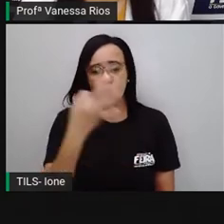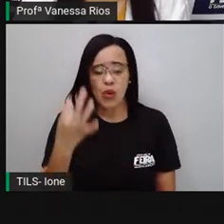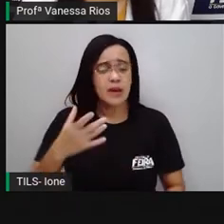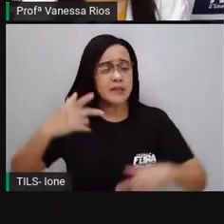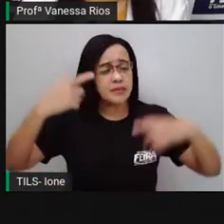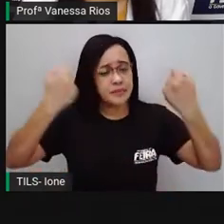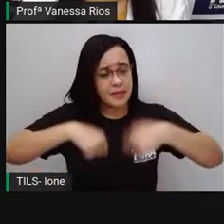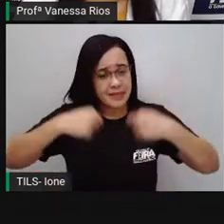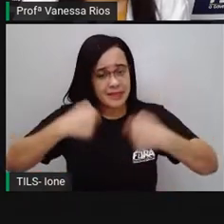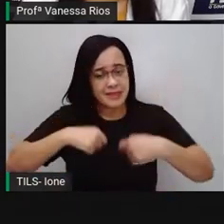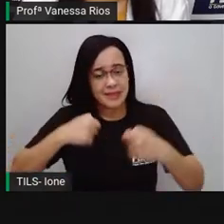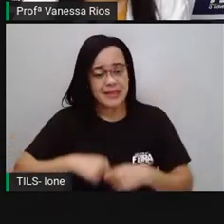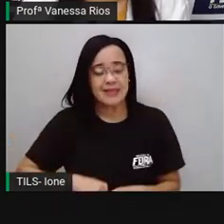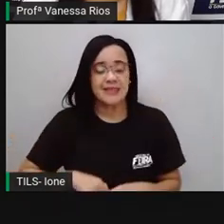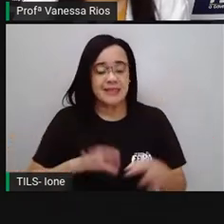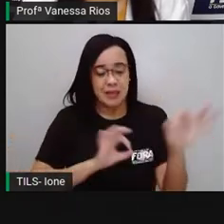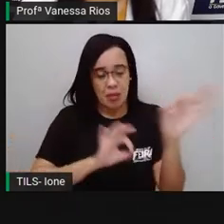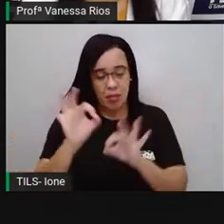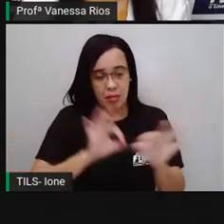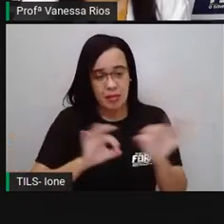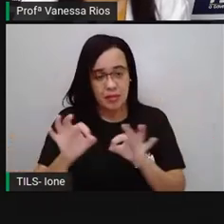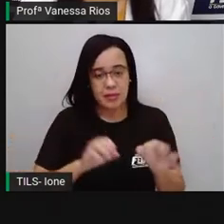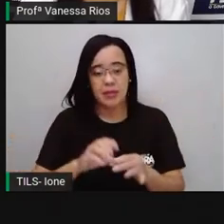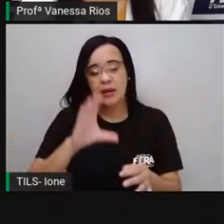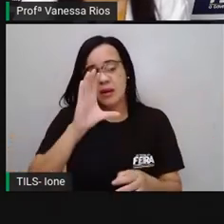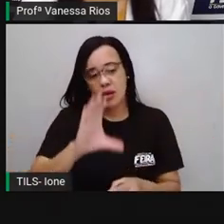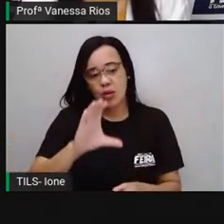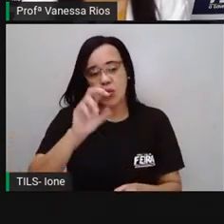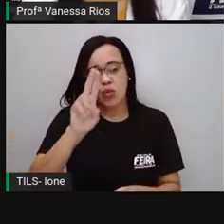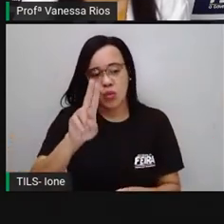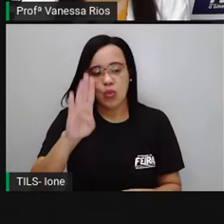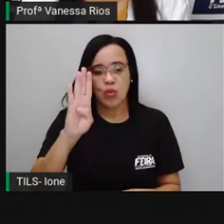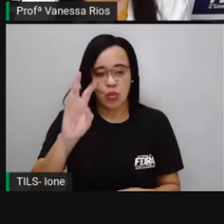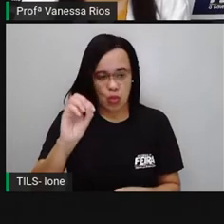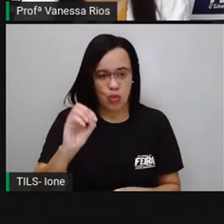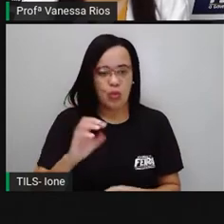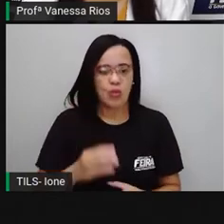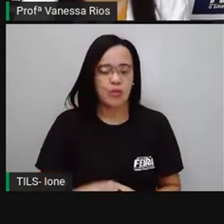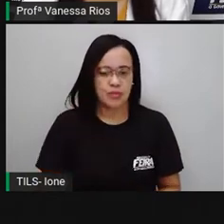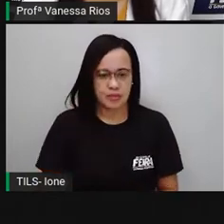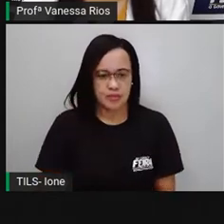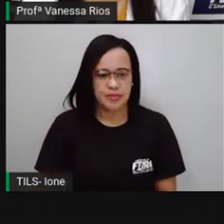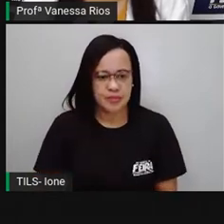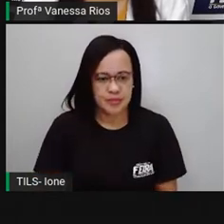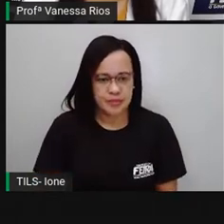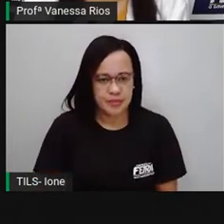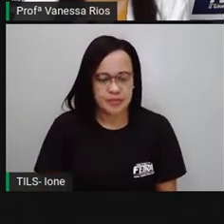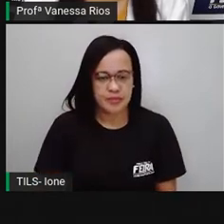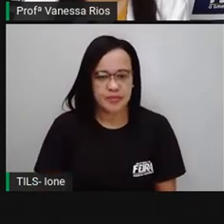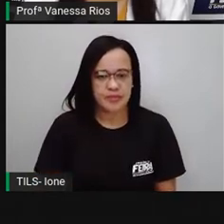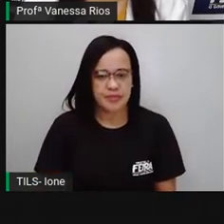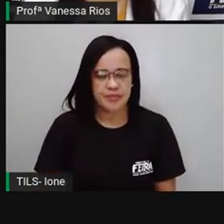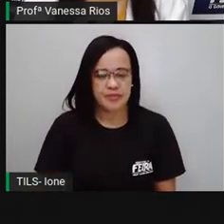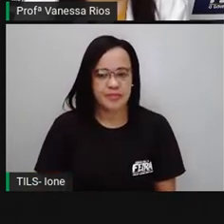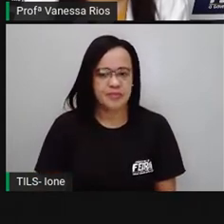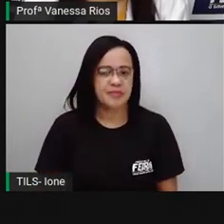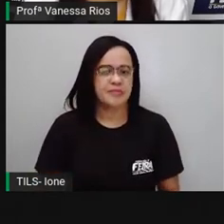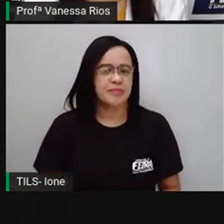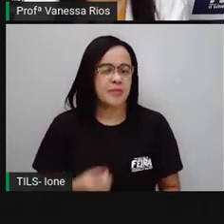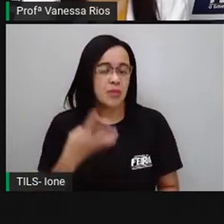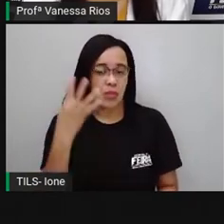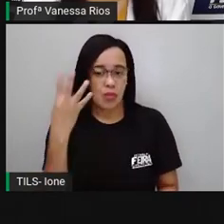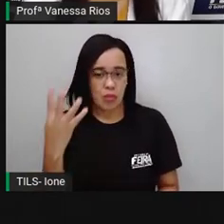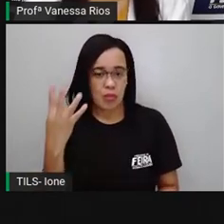formação espacial do cubo aconteça. E a gente já observa aí que o cubo é formado por